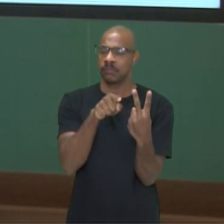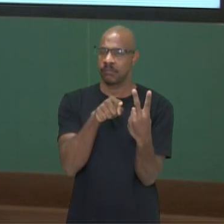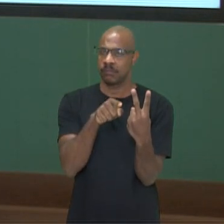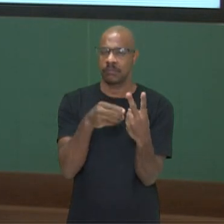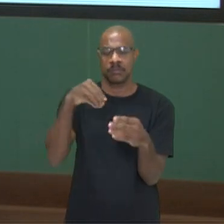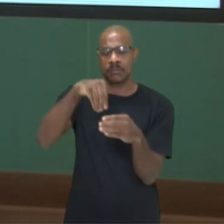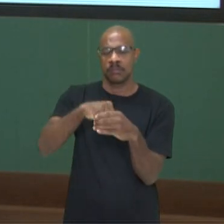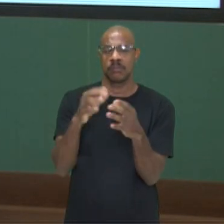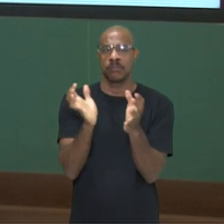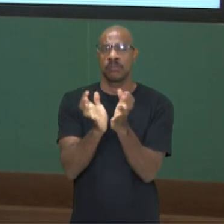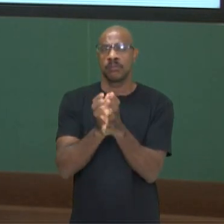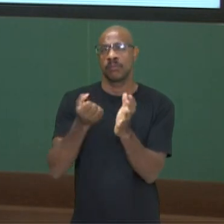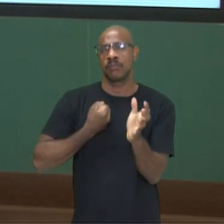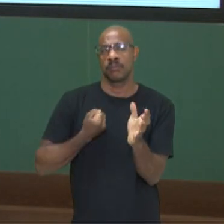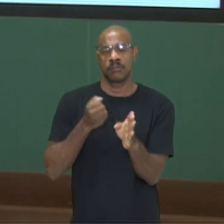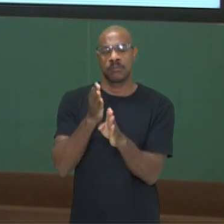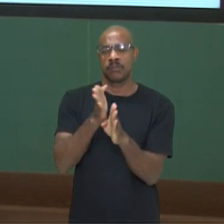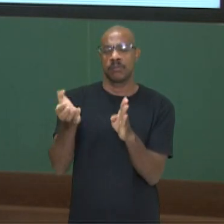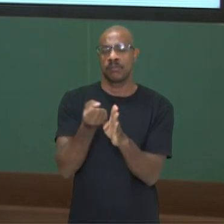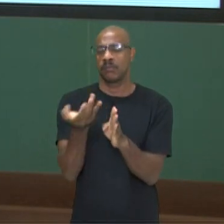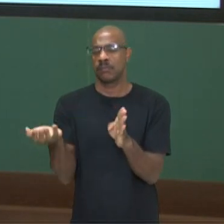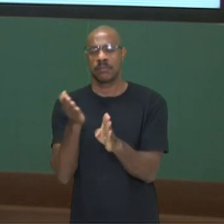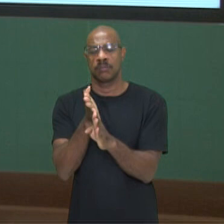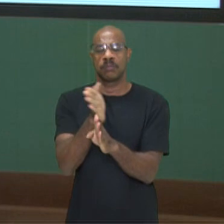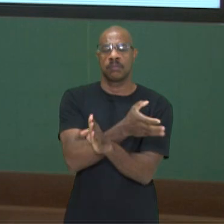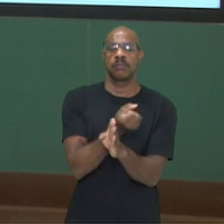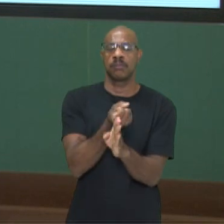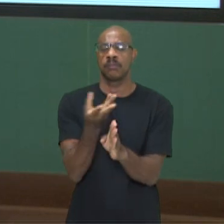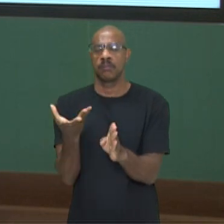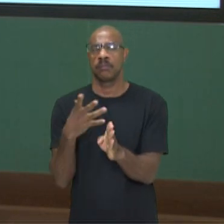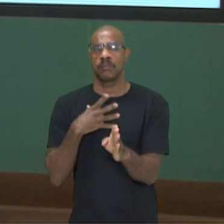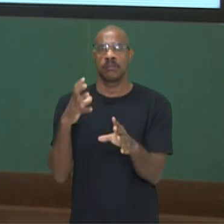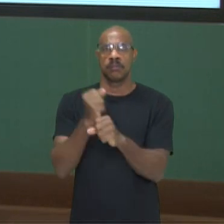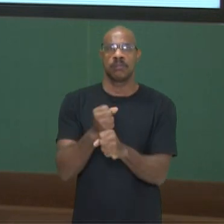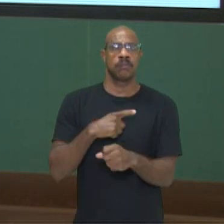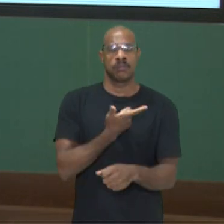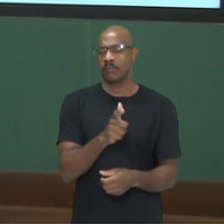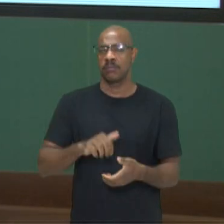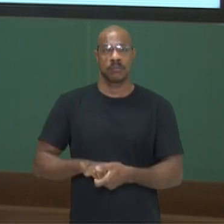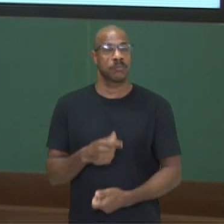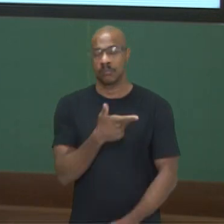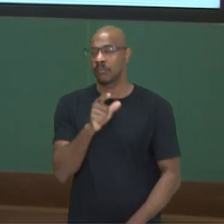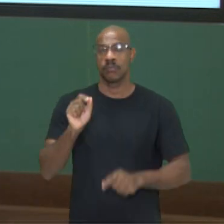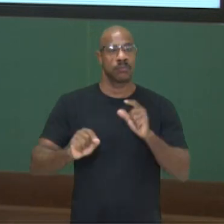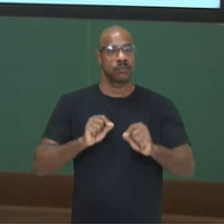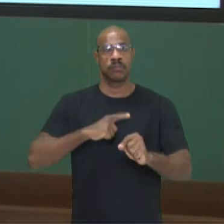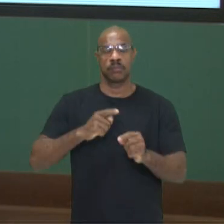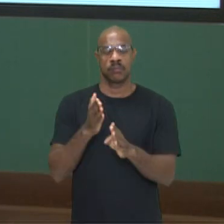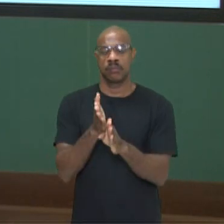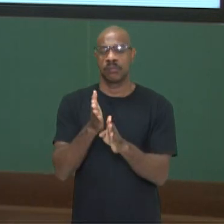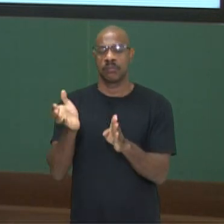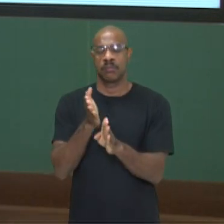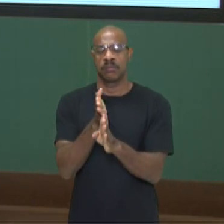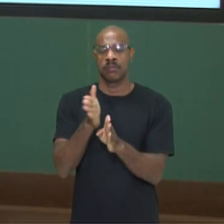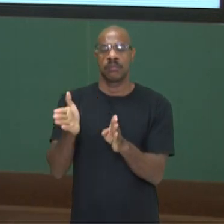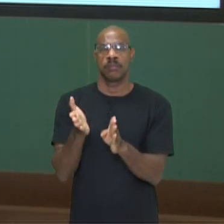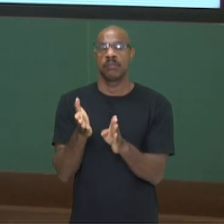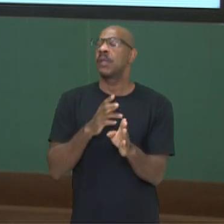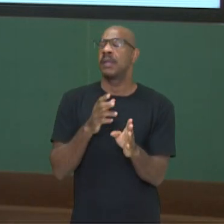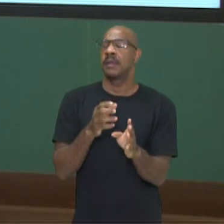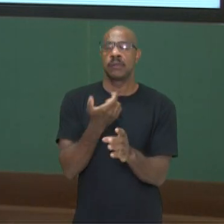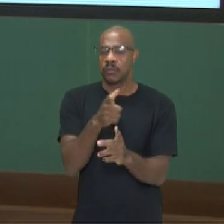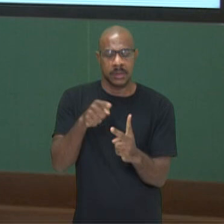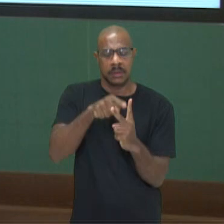dentro do conjunto dos números inteiros, ok? Então, não vai existir a raiz quadrada de um